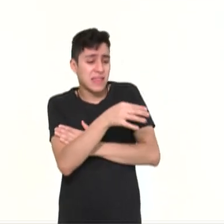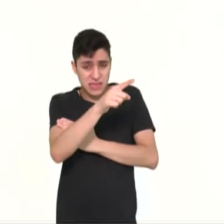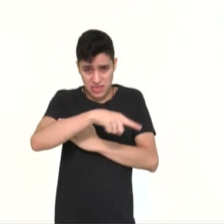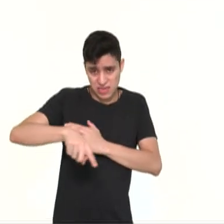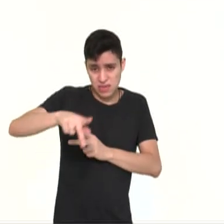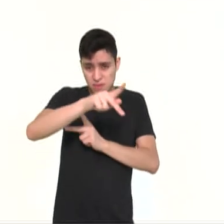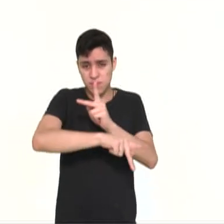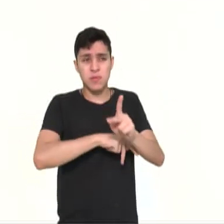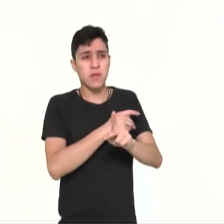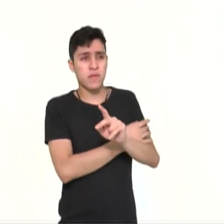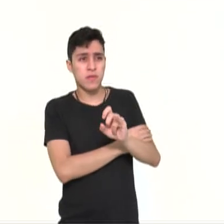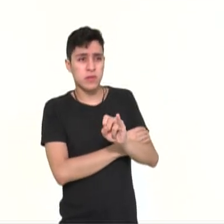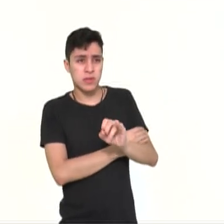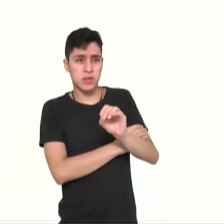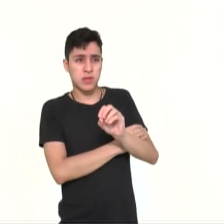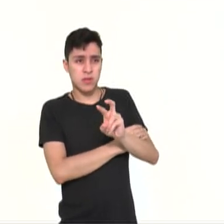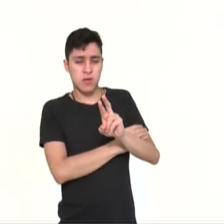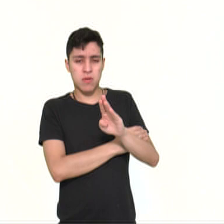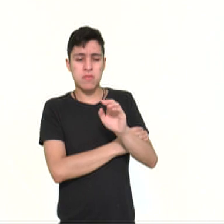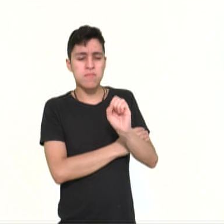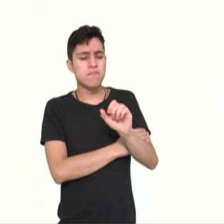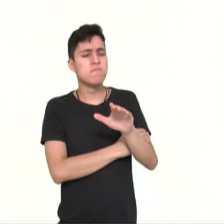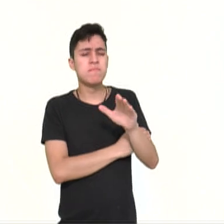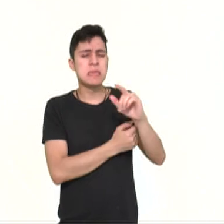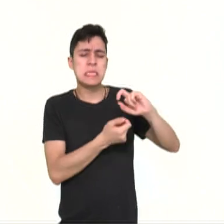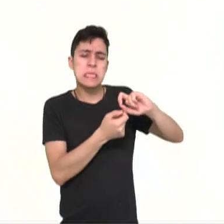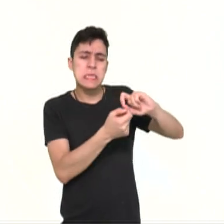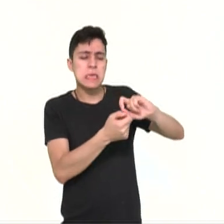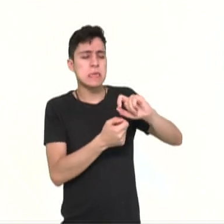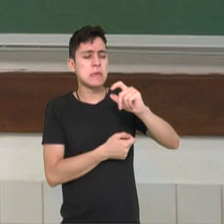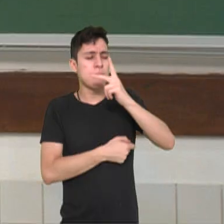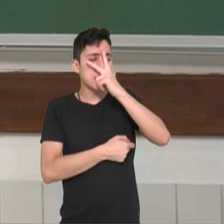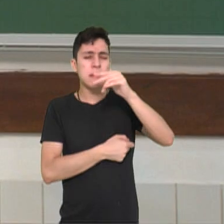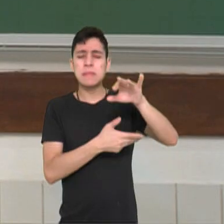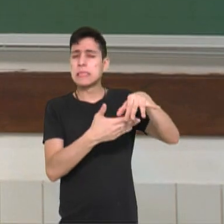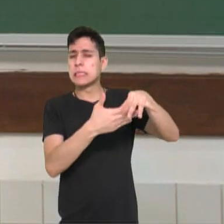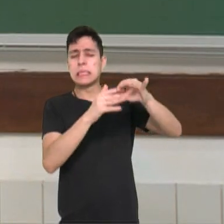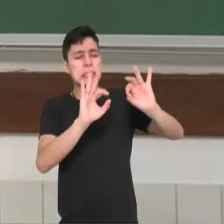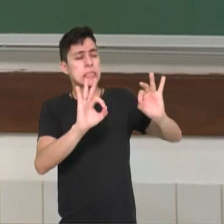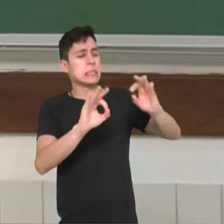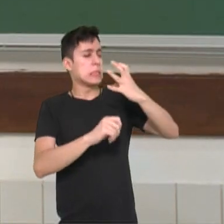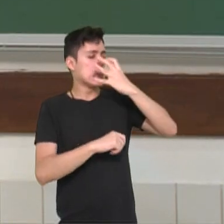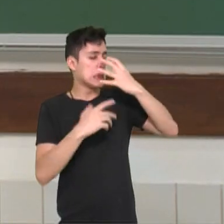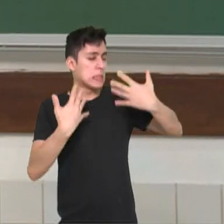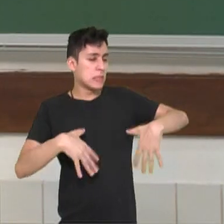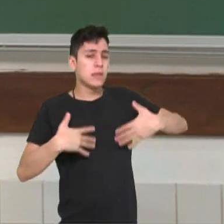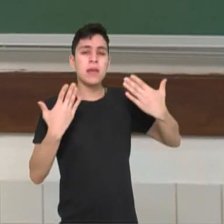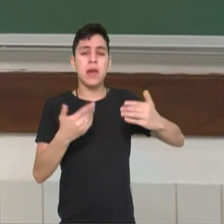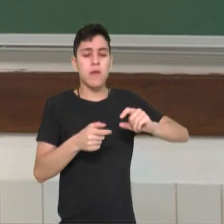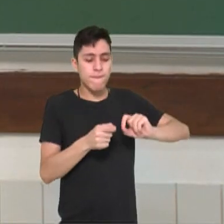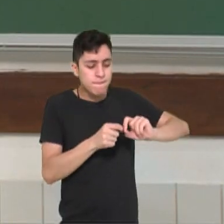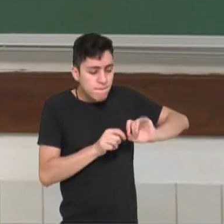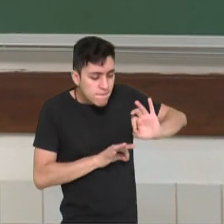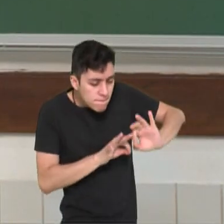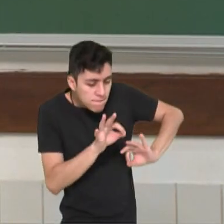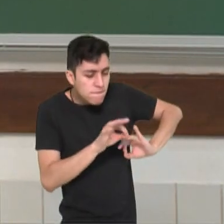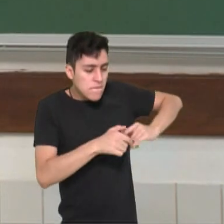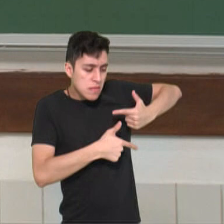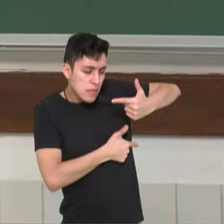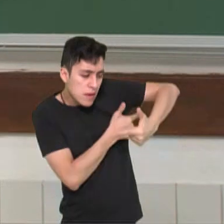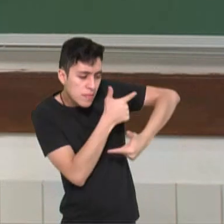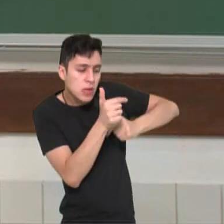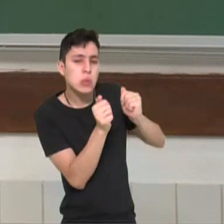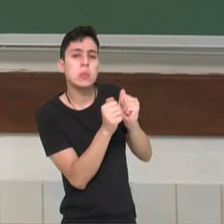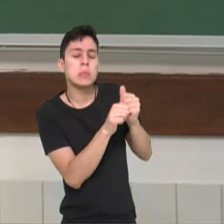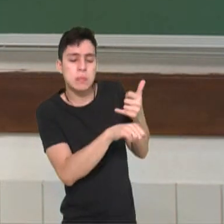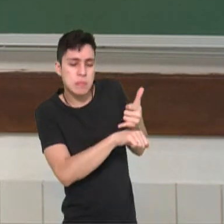desenvolveram e destacaram-se na sua confecção? Como nós vimos, a técnica era a metalurgia. E agora